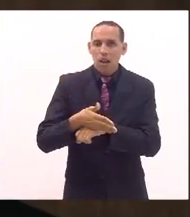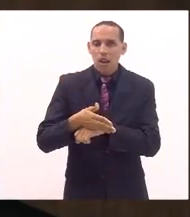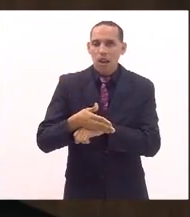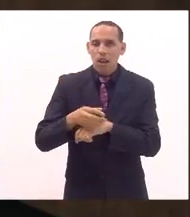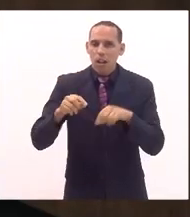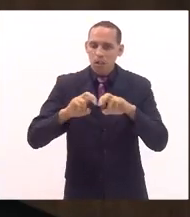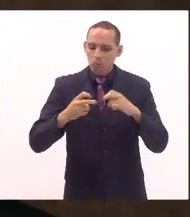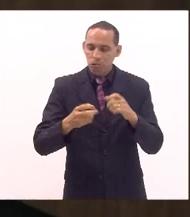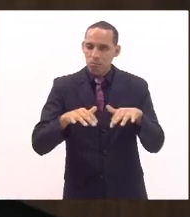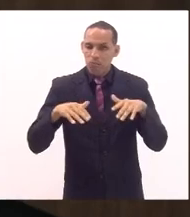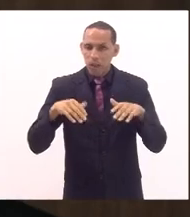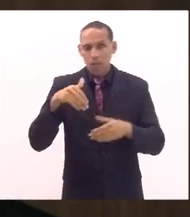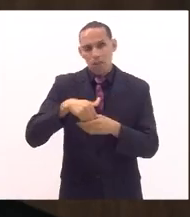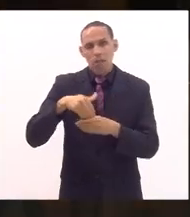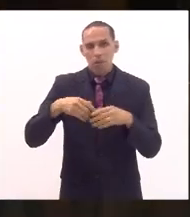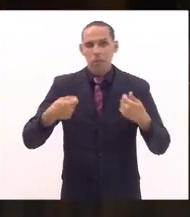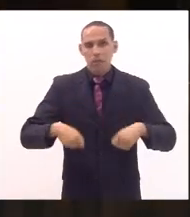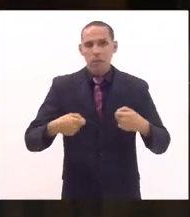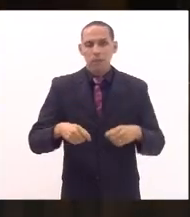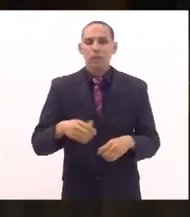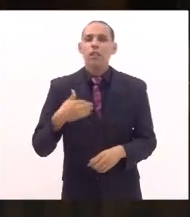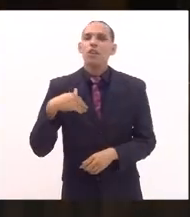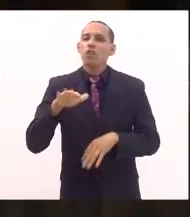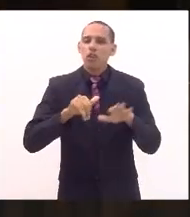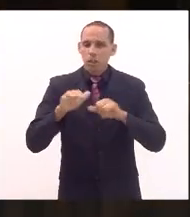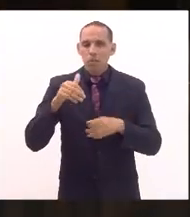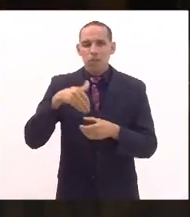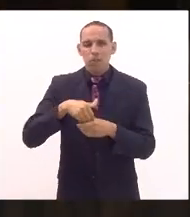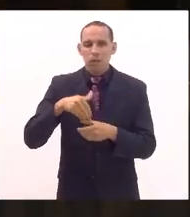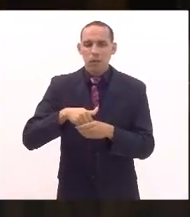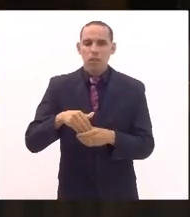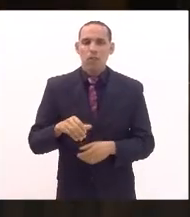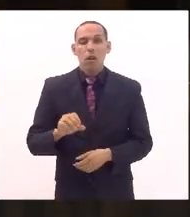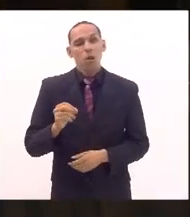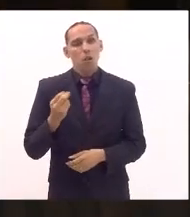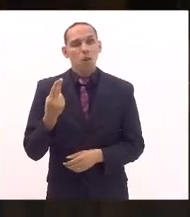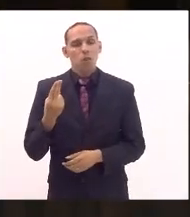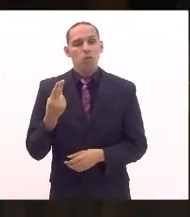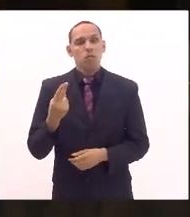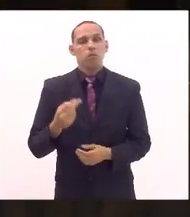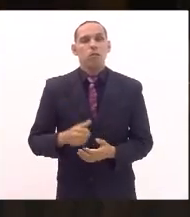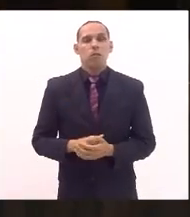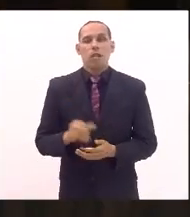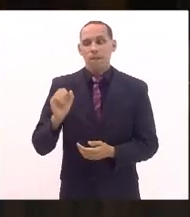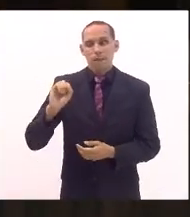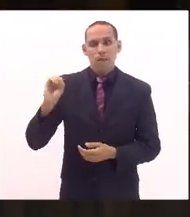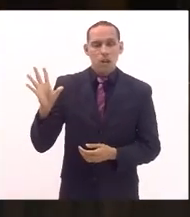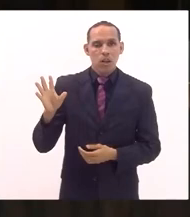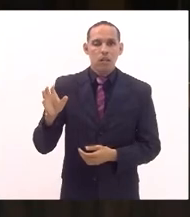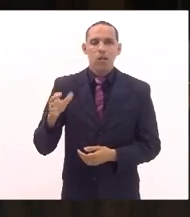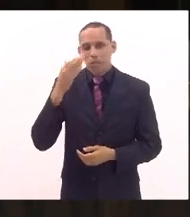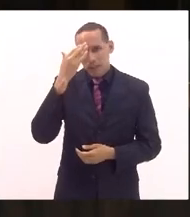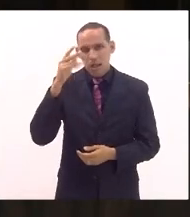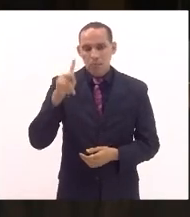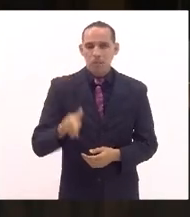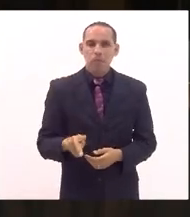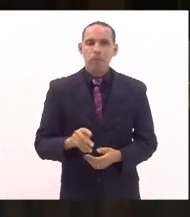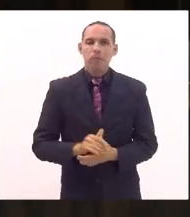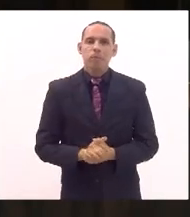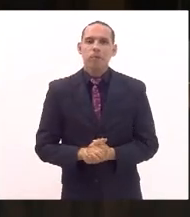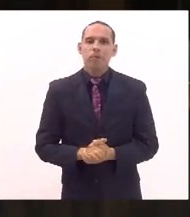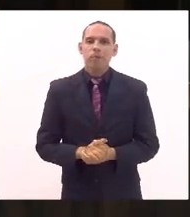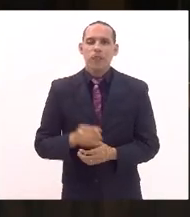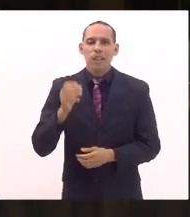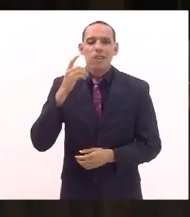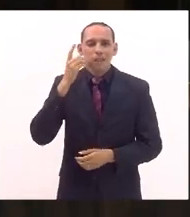perímetro do plenário precisa votar momento da minha chamada ter que voltar se não vai ser detectar fora Obrigado Presidente Deputado